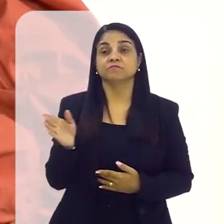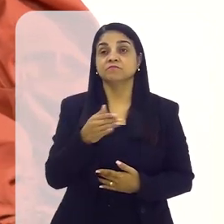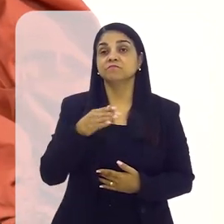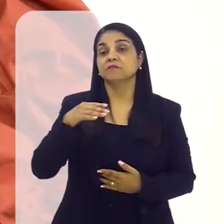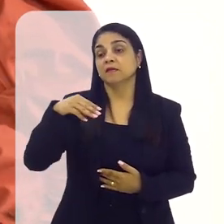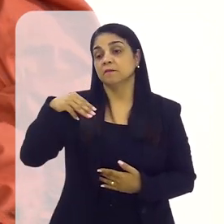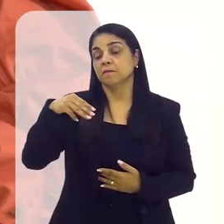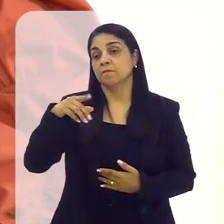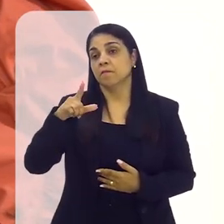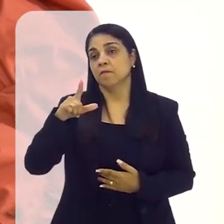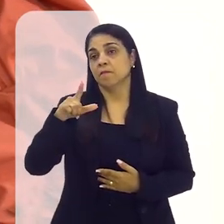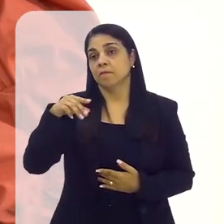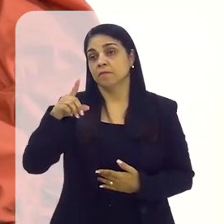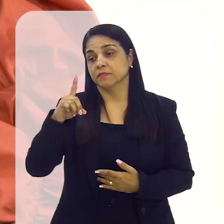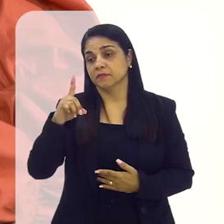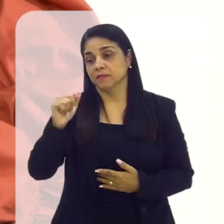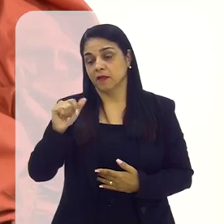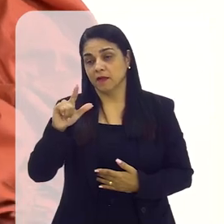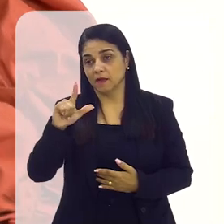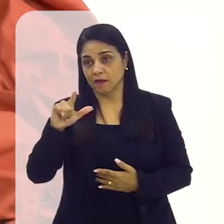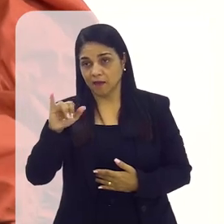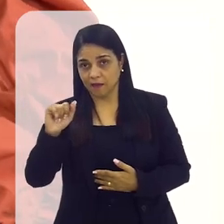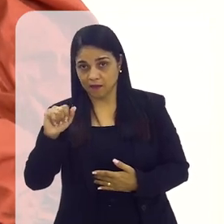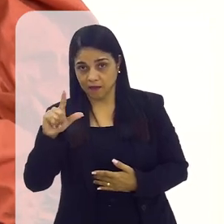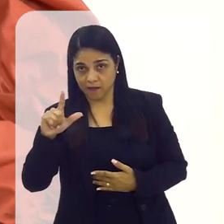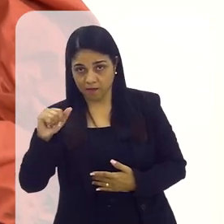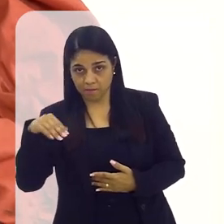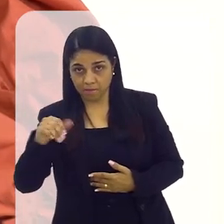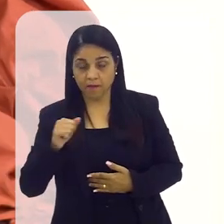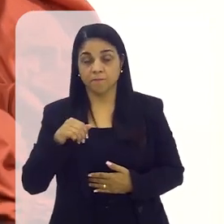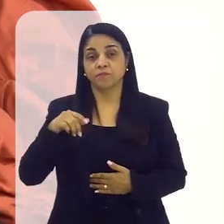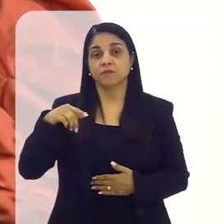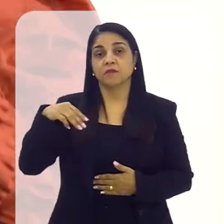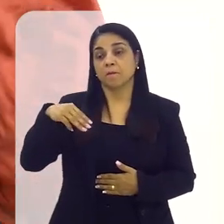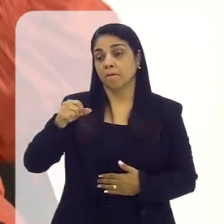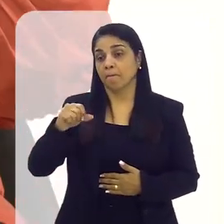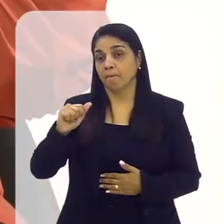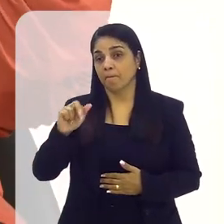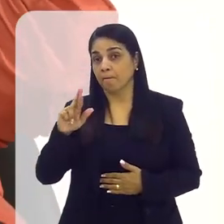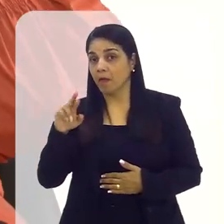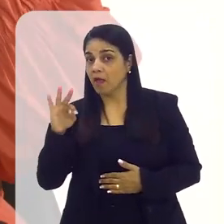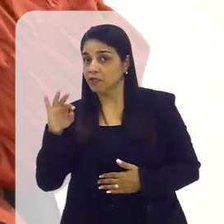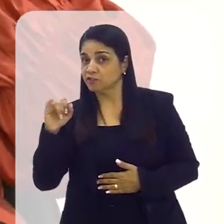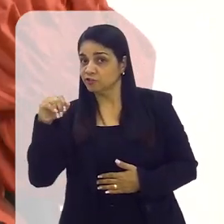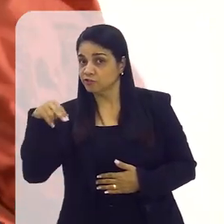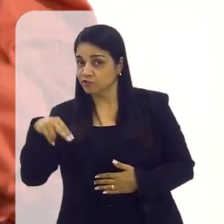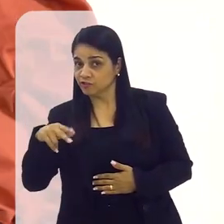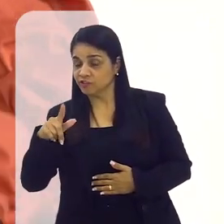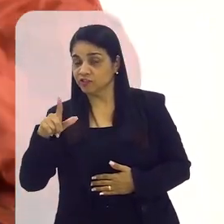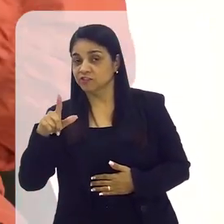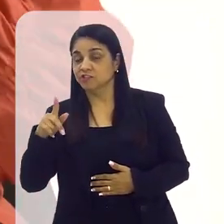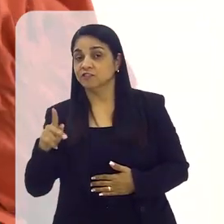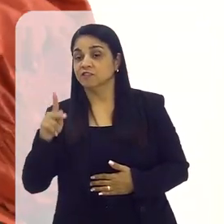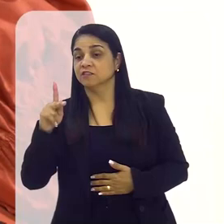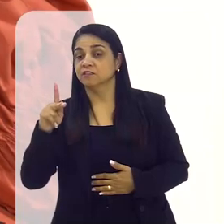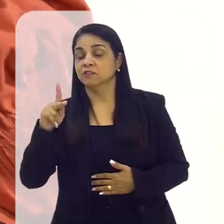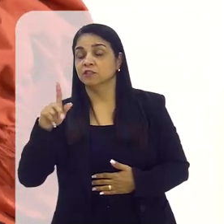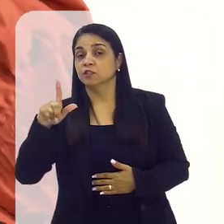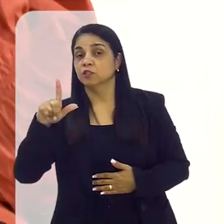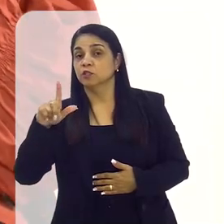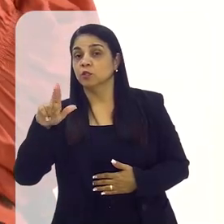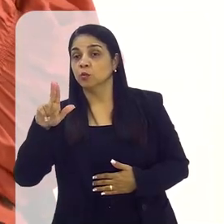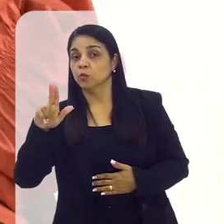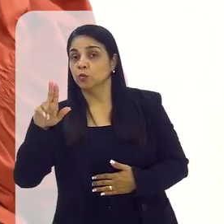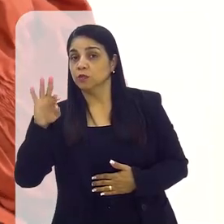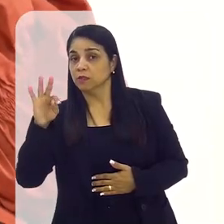Dalai Lama, falou de Martin Luther King. Não falou, quer dizer, assim... foi um conhecimento geral. Um conhecimento geral. Não